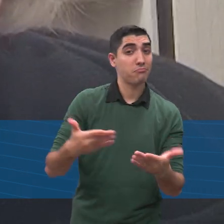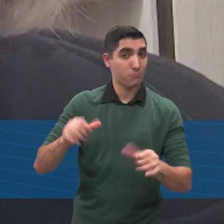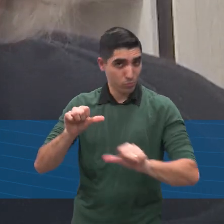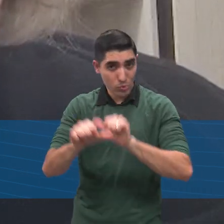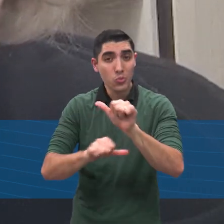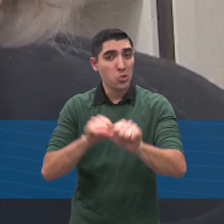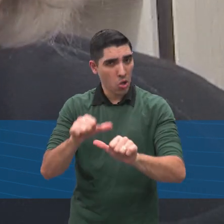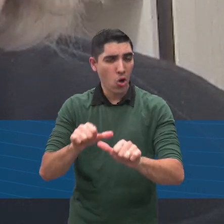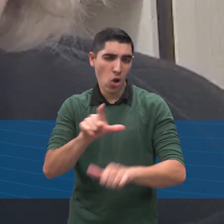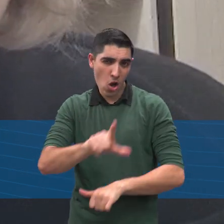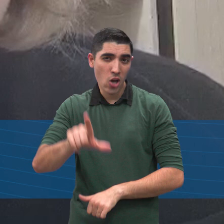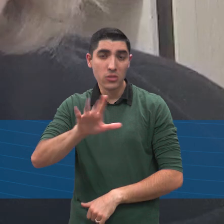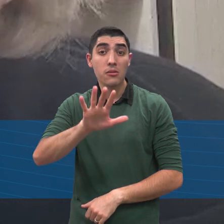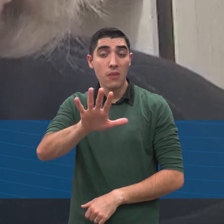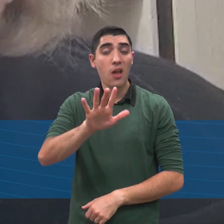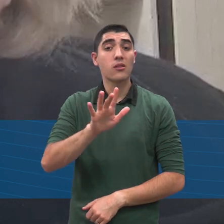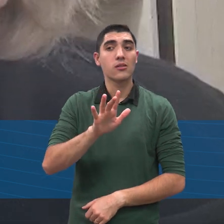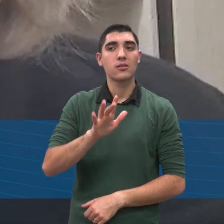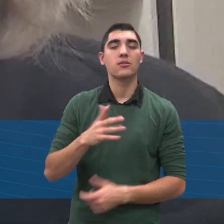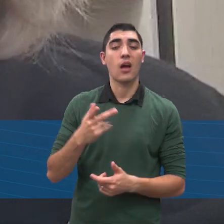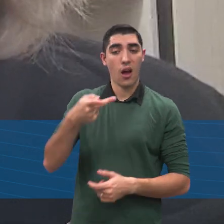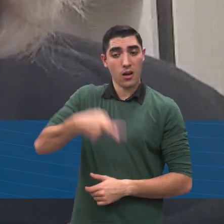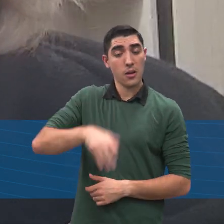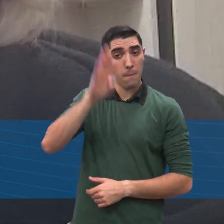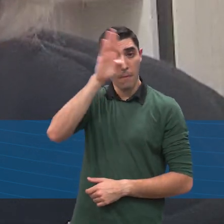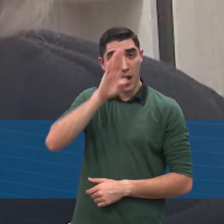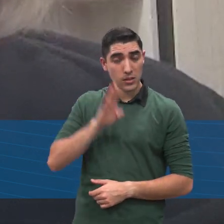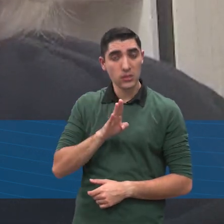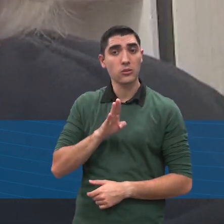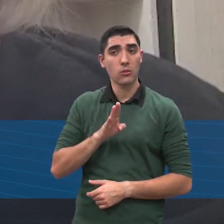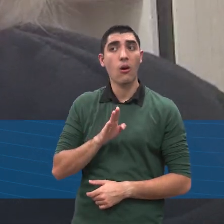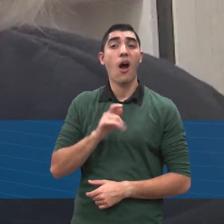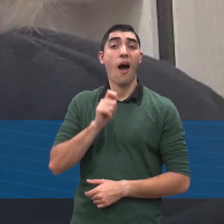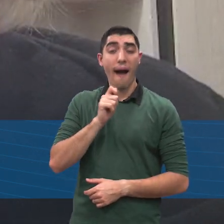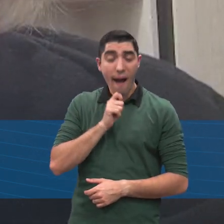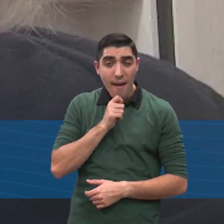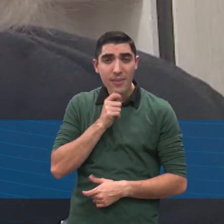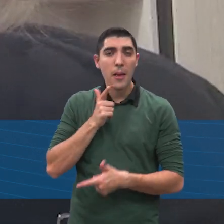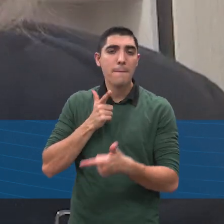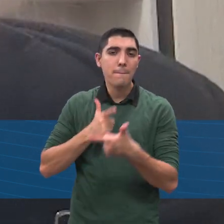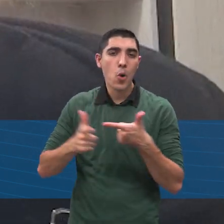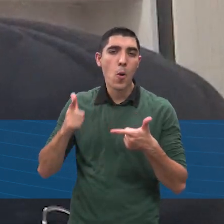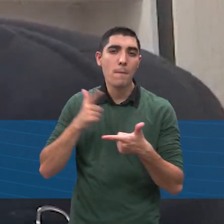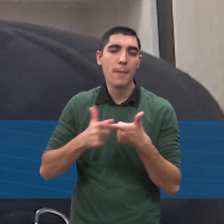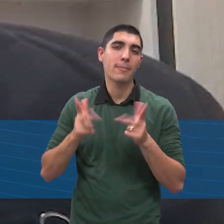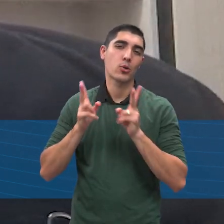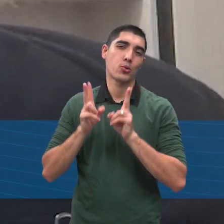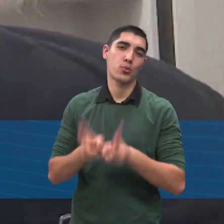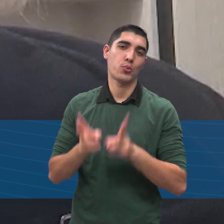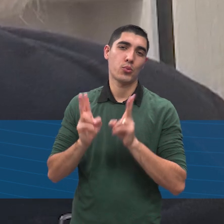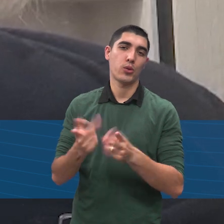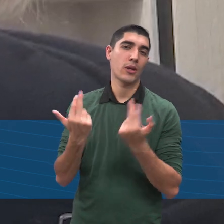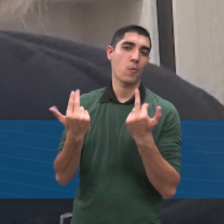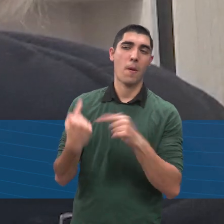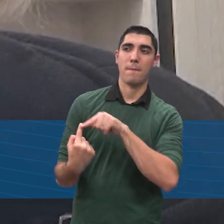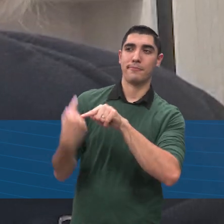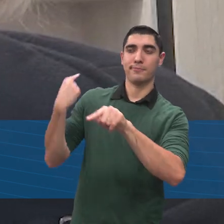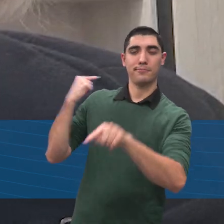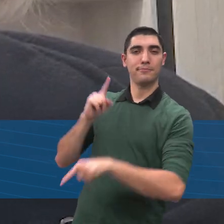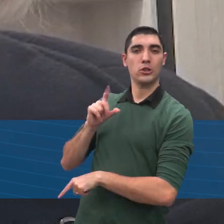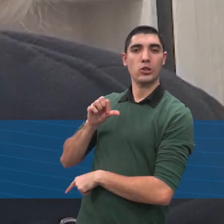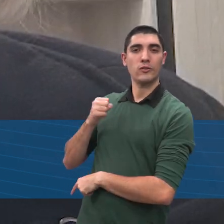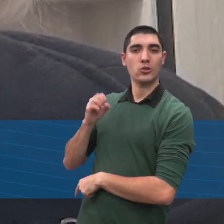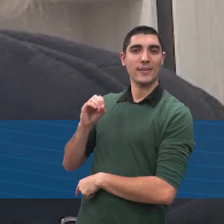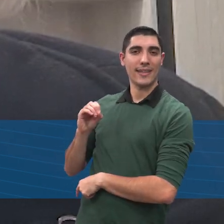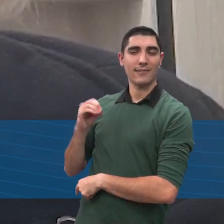mas ainda mantivemos, ao menos no Brasil, uma série de problemas que existiam lá na década de